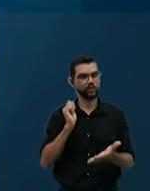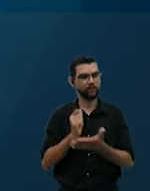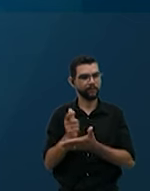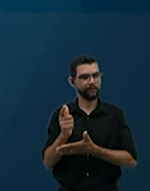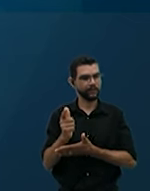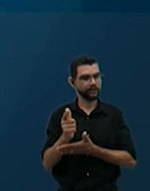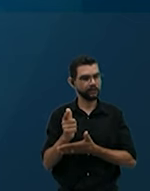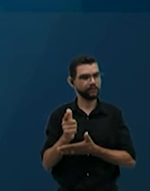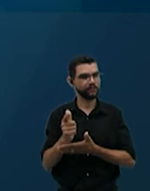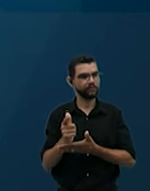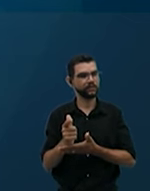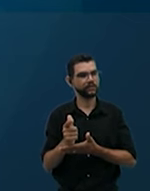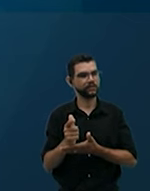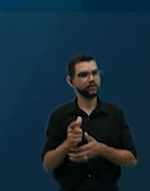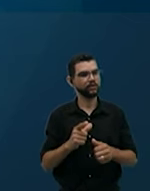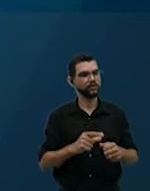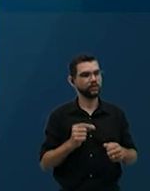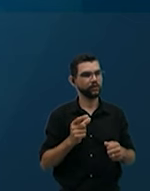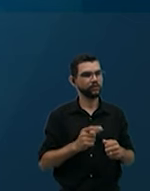2º da lei